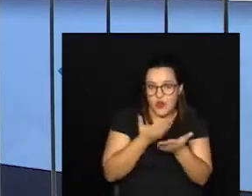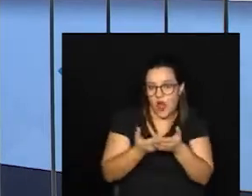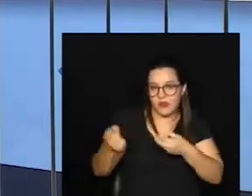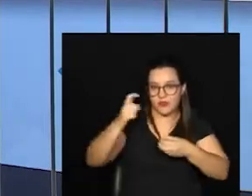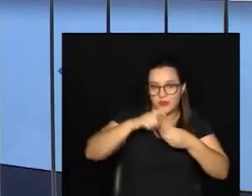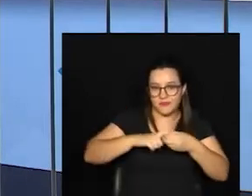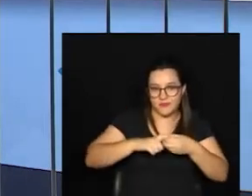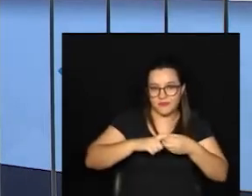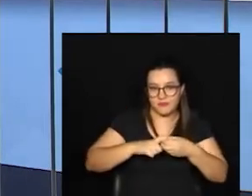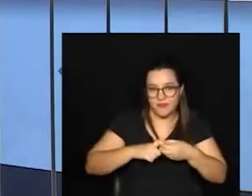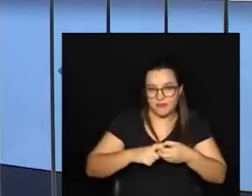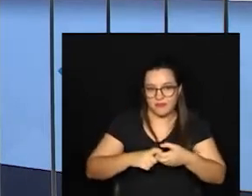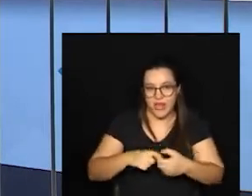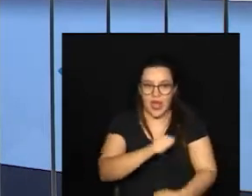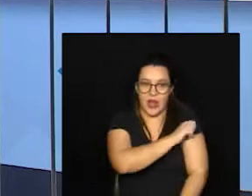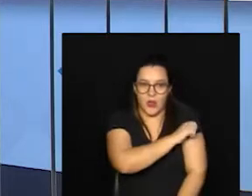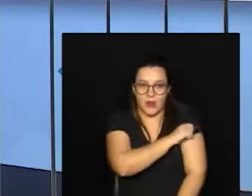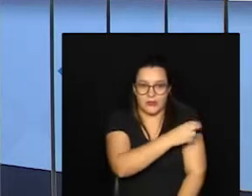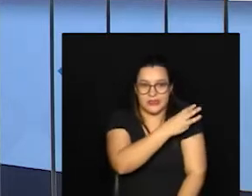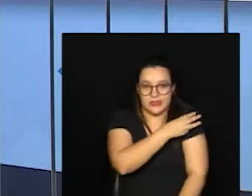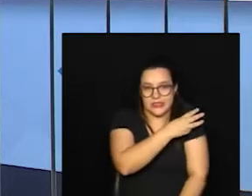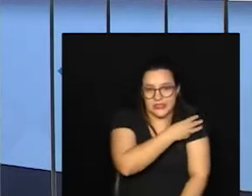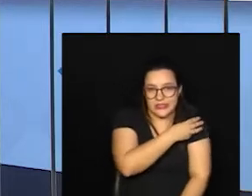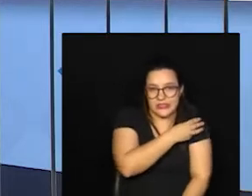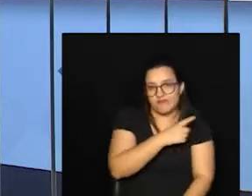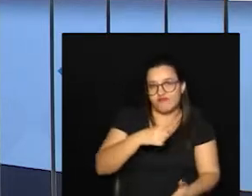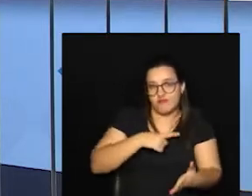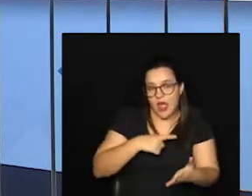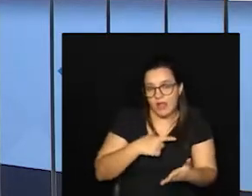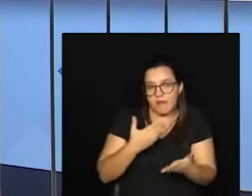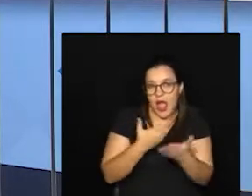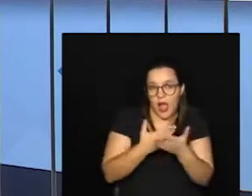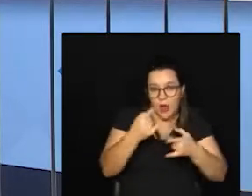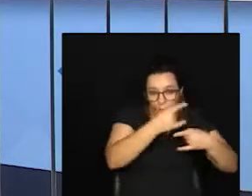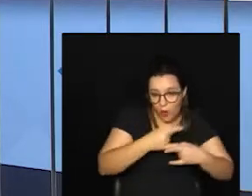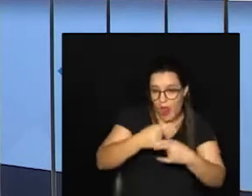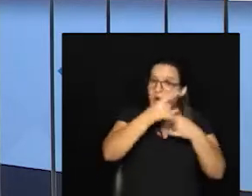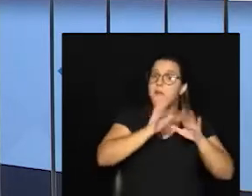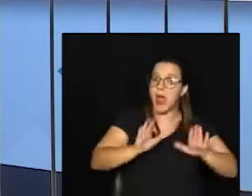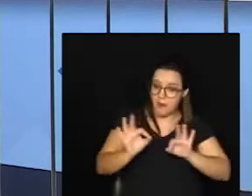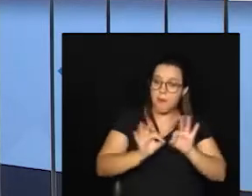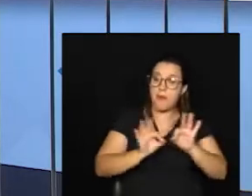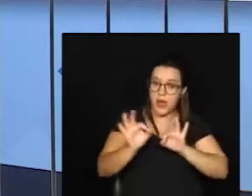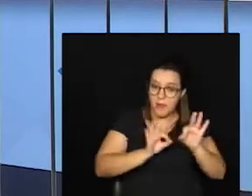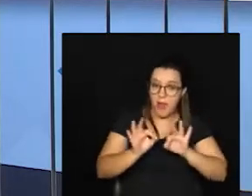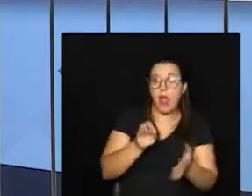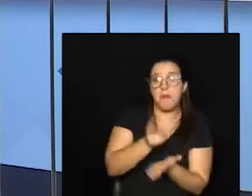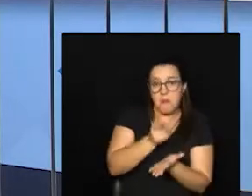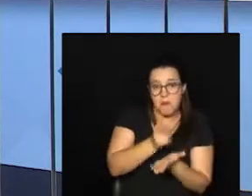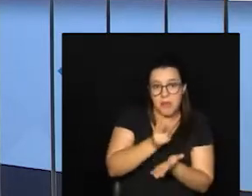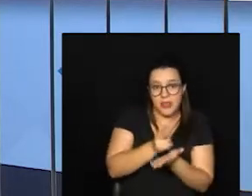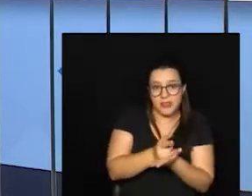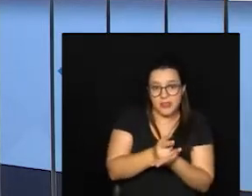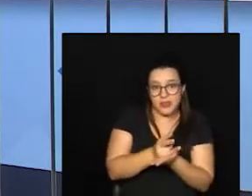terceiro ano, independente aí desse modelo de ensino, estão se preparando para entrar no